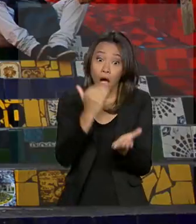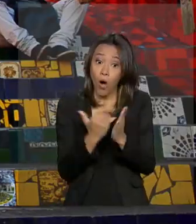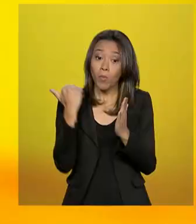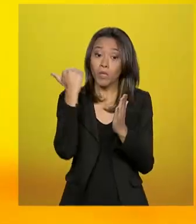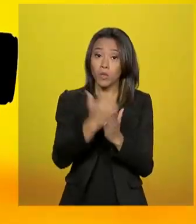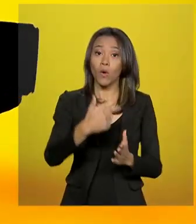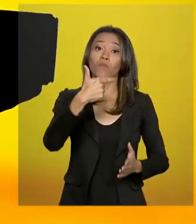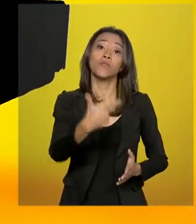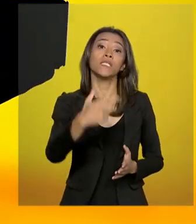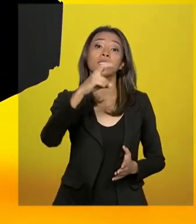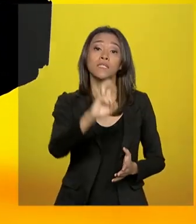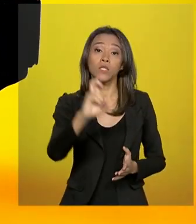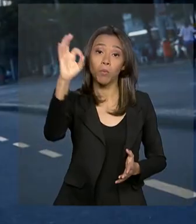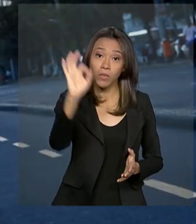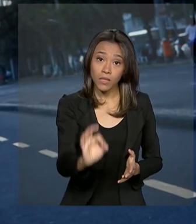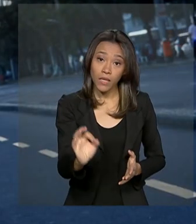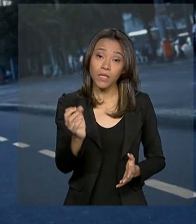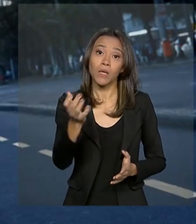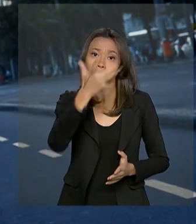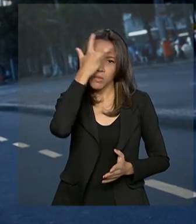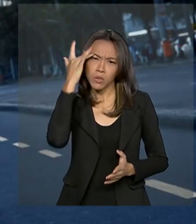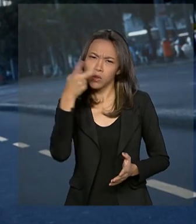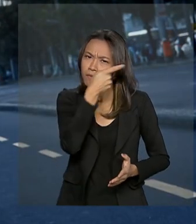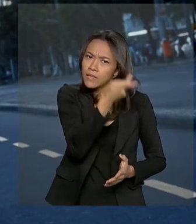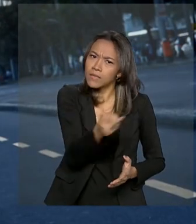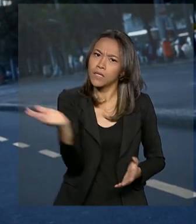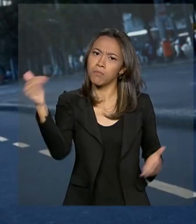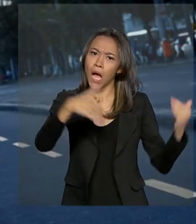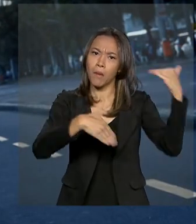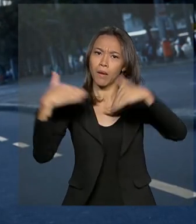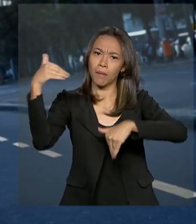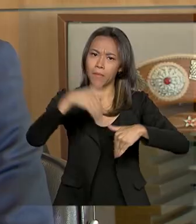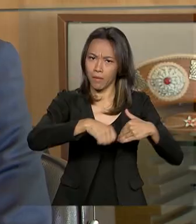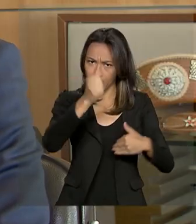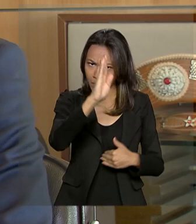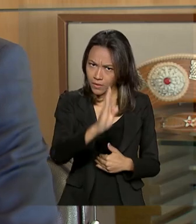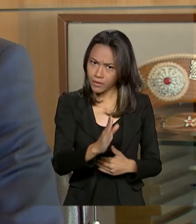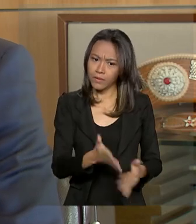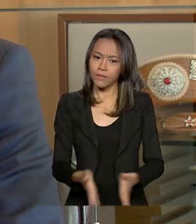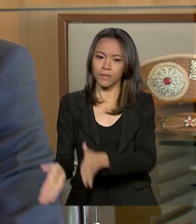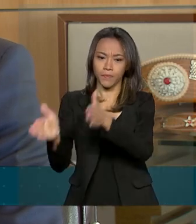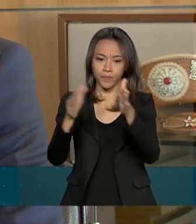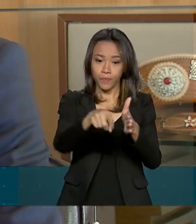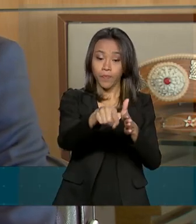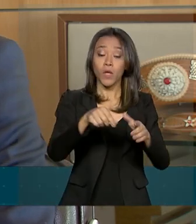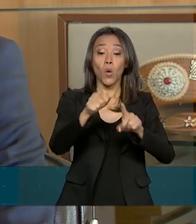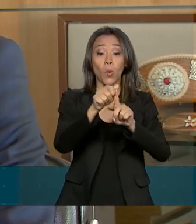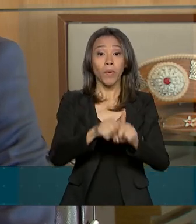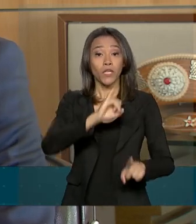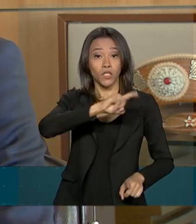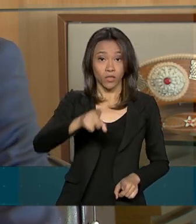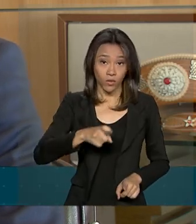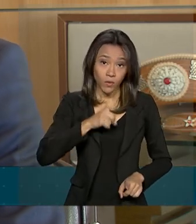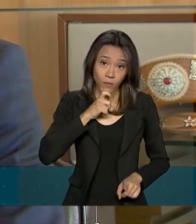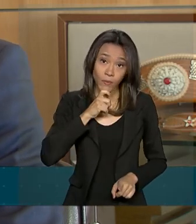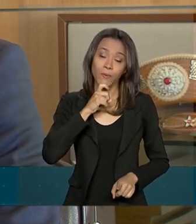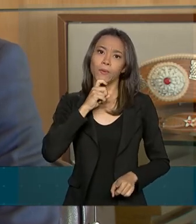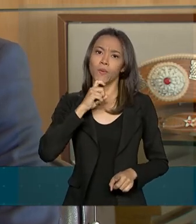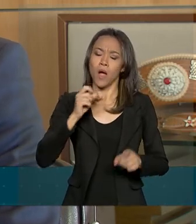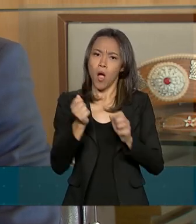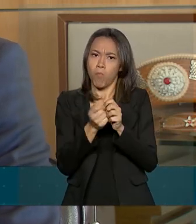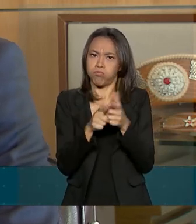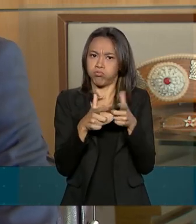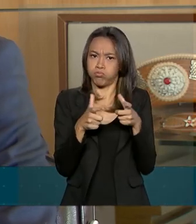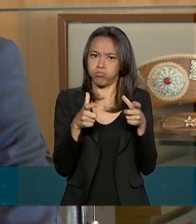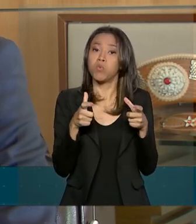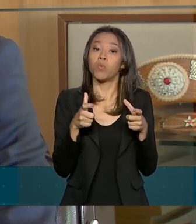% o número de visitantes desses locais ao país. Só no mês de julho, um mês após a isenção de vista, aumentaram